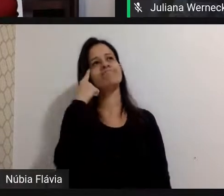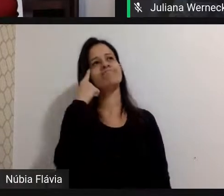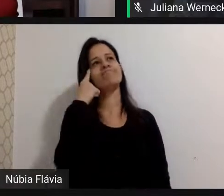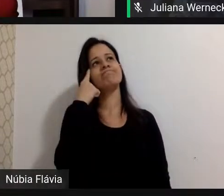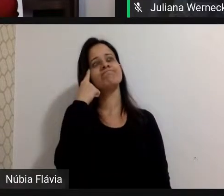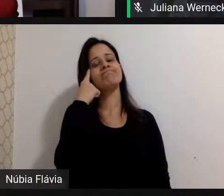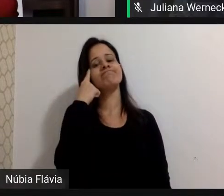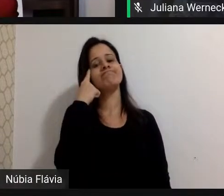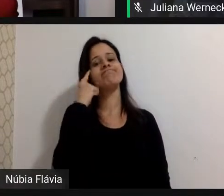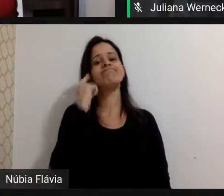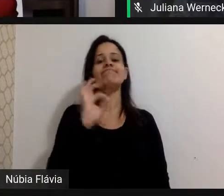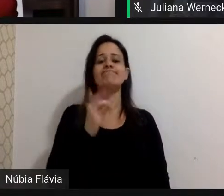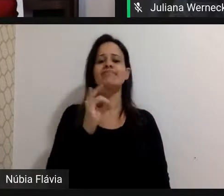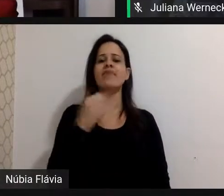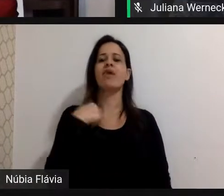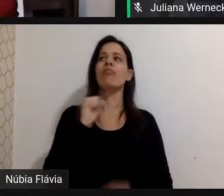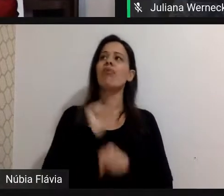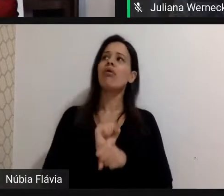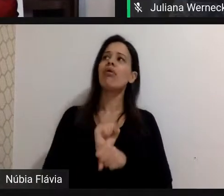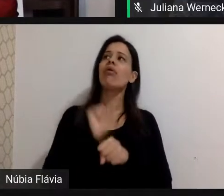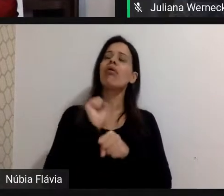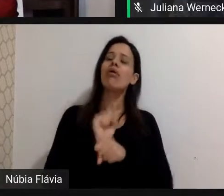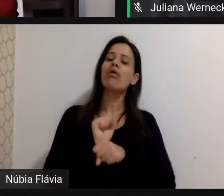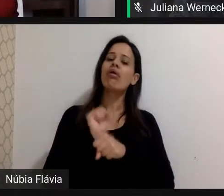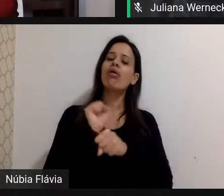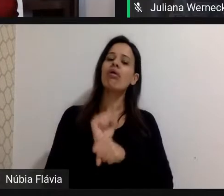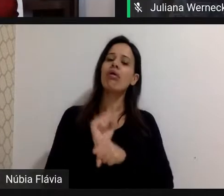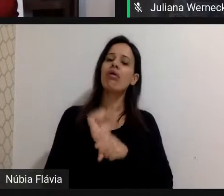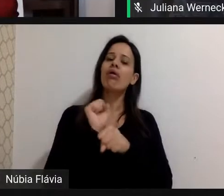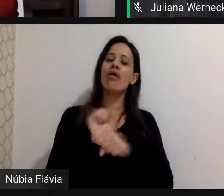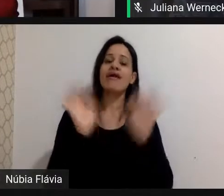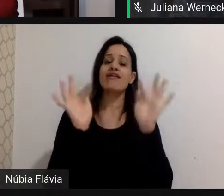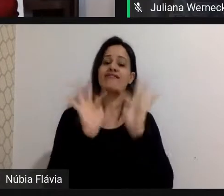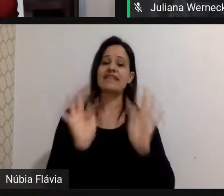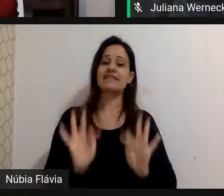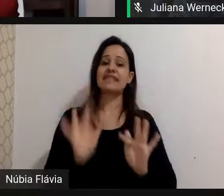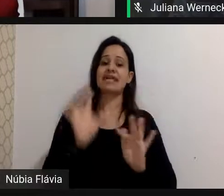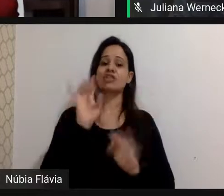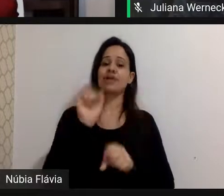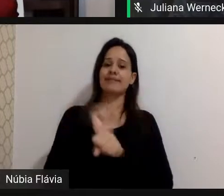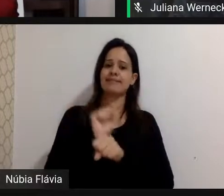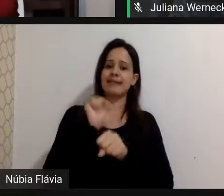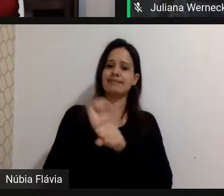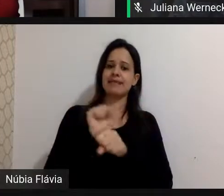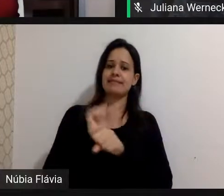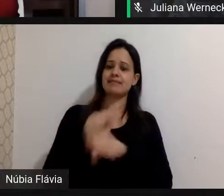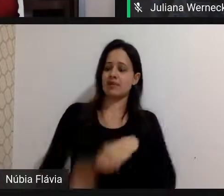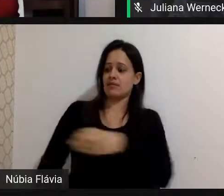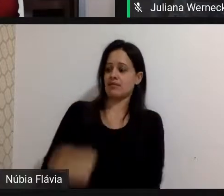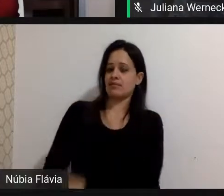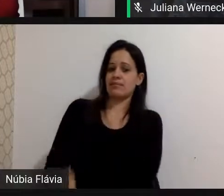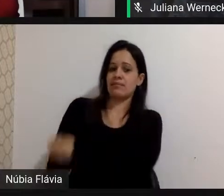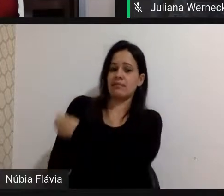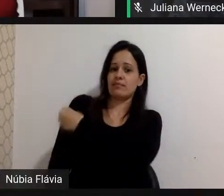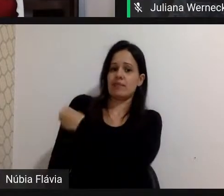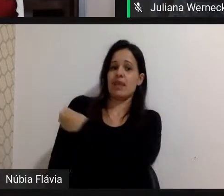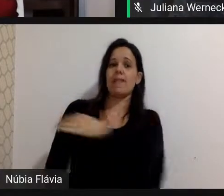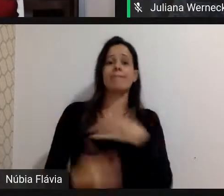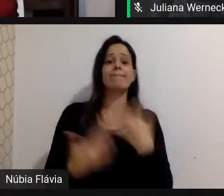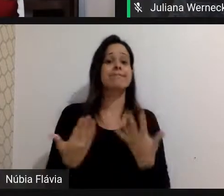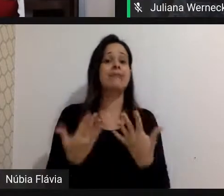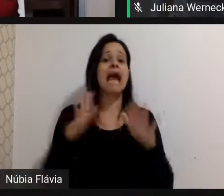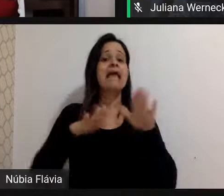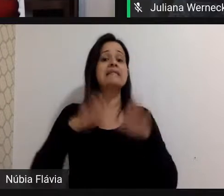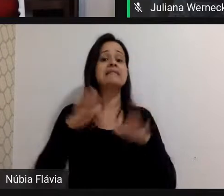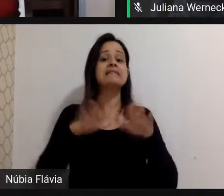Eu percebi que eu estava depositando a minha felicidade em uma coisa externa, uma coisa que não estava no meu controle, uma coisa que talvez nem